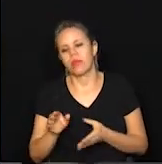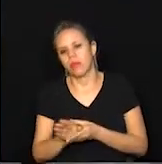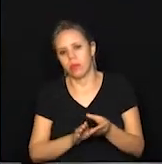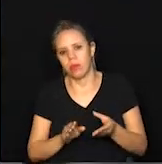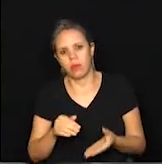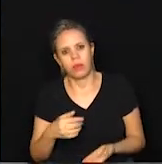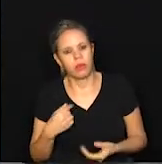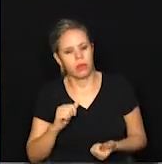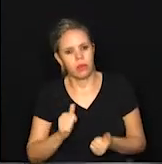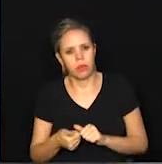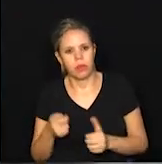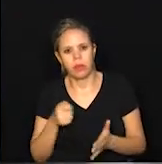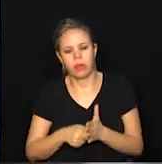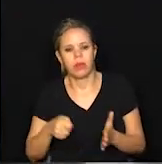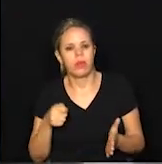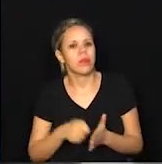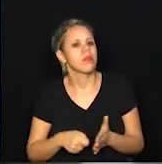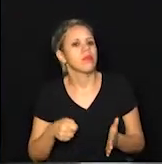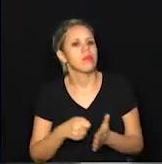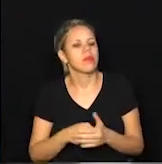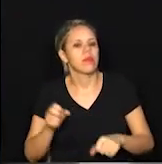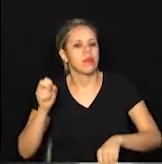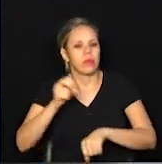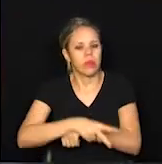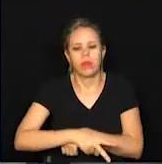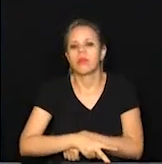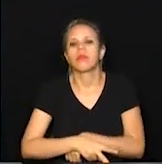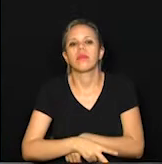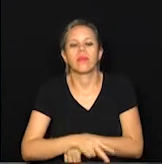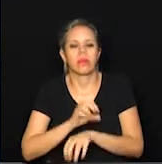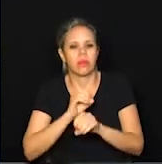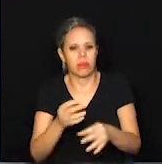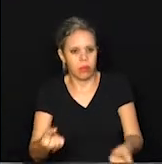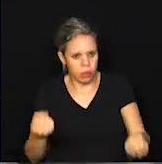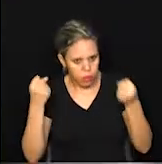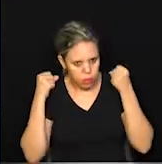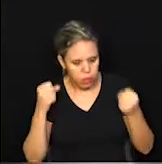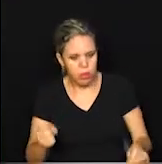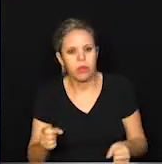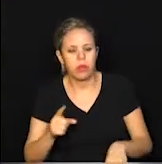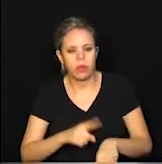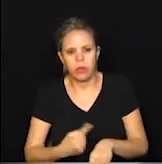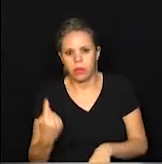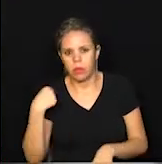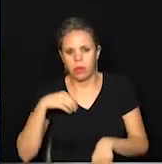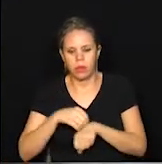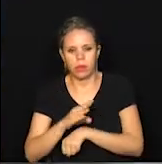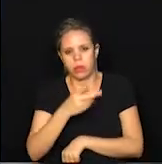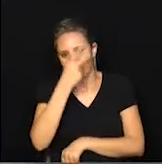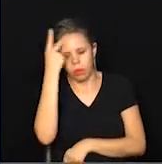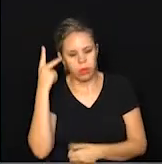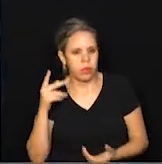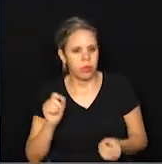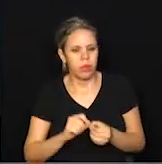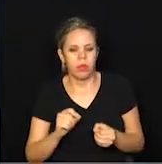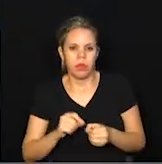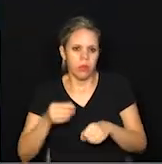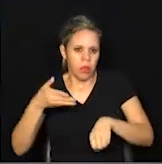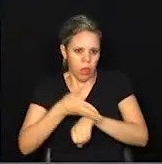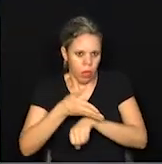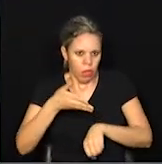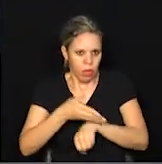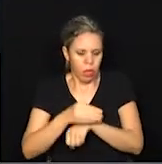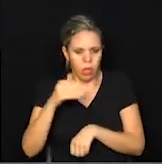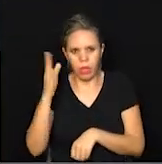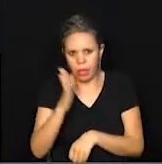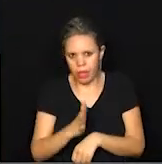eu pleiteio uma cadeira para o Conselho Regional de Educação Física e, no momento, a gente indicaria alguém, porque fazemos parte do Conselho Nacional